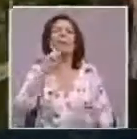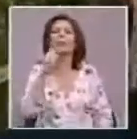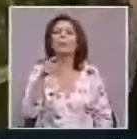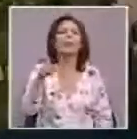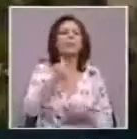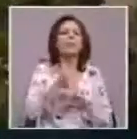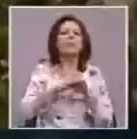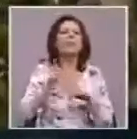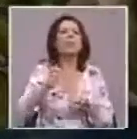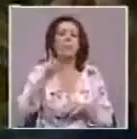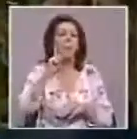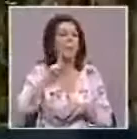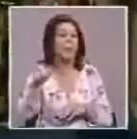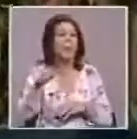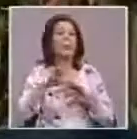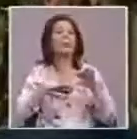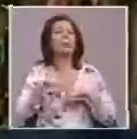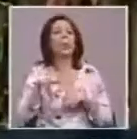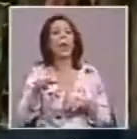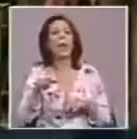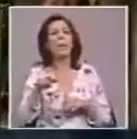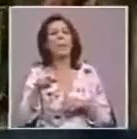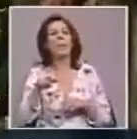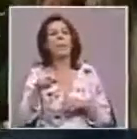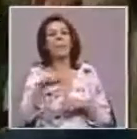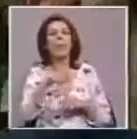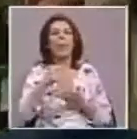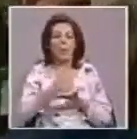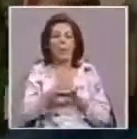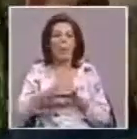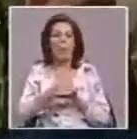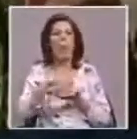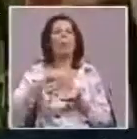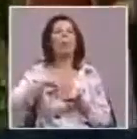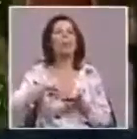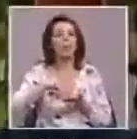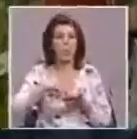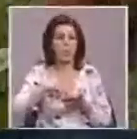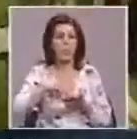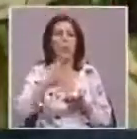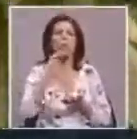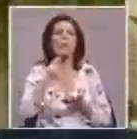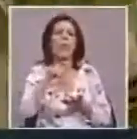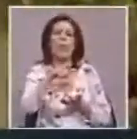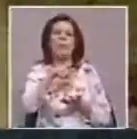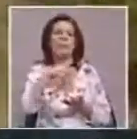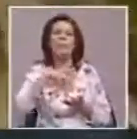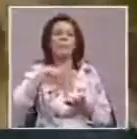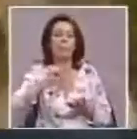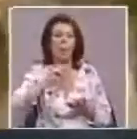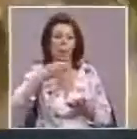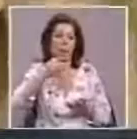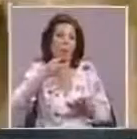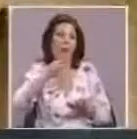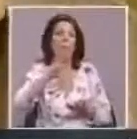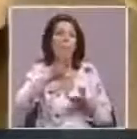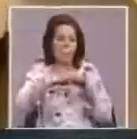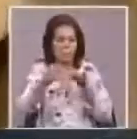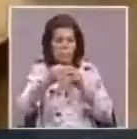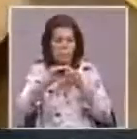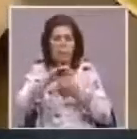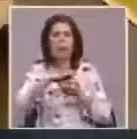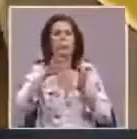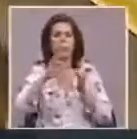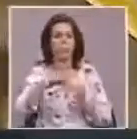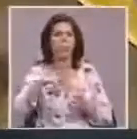fazer. Ela está a fazer ali um molho pesto. Realmente o nome não é português, mas os produtos utilizados são